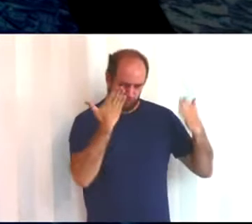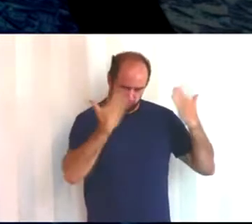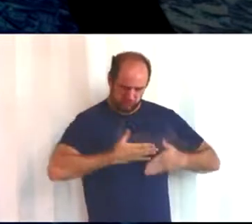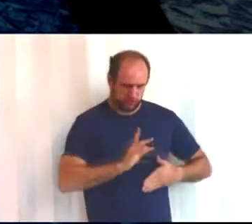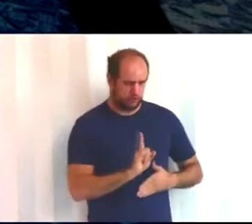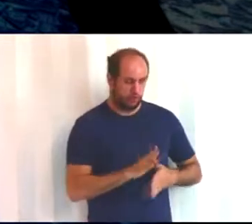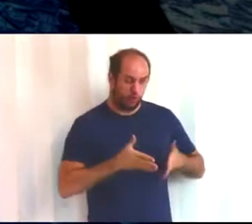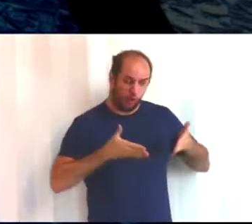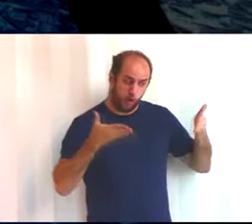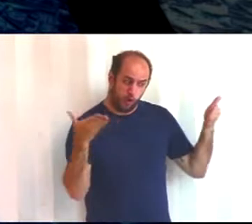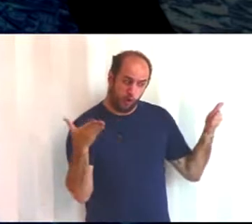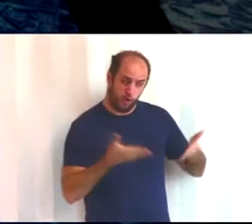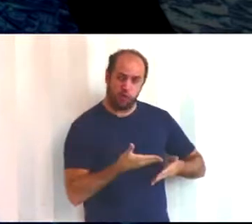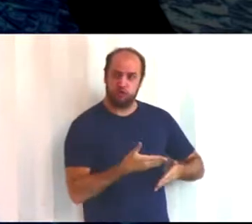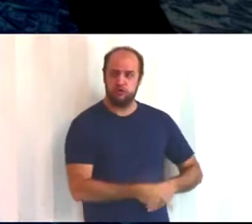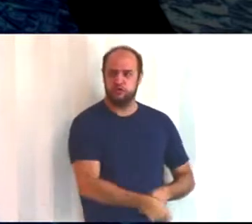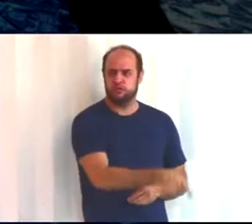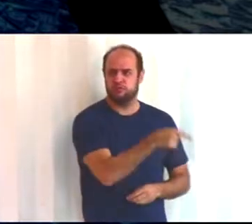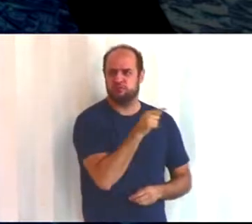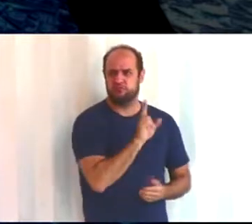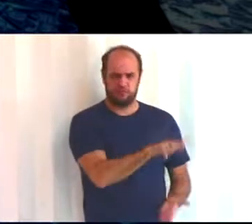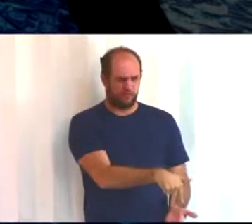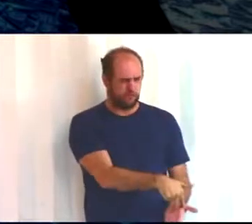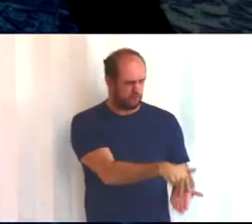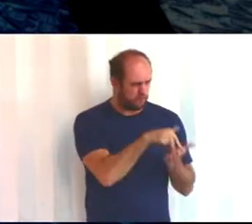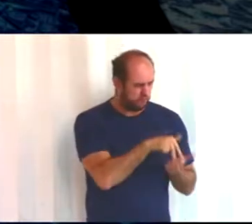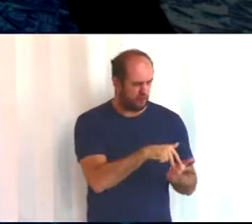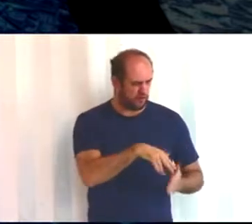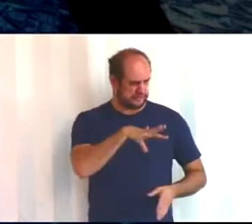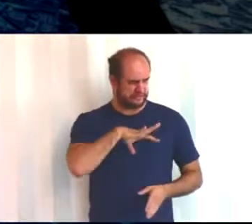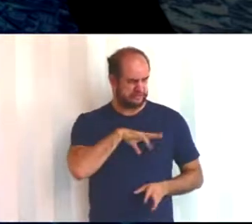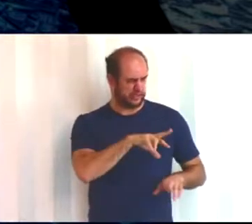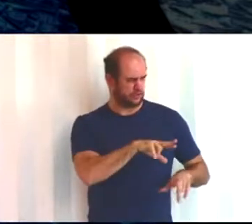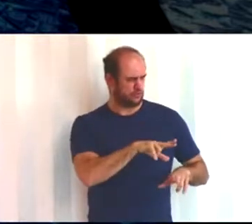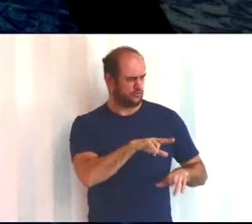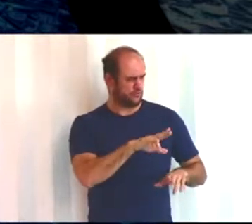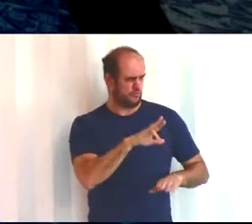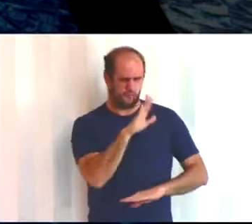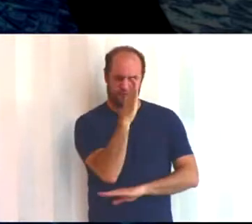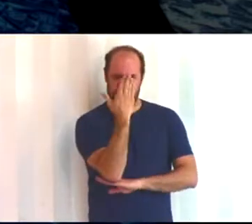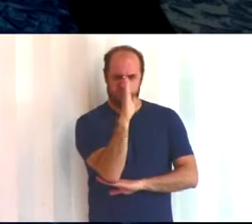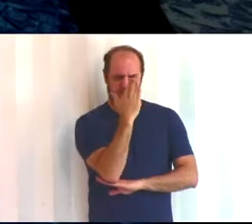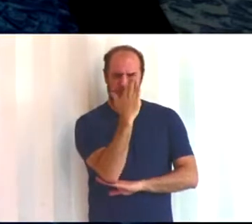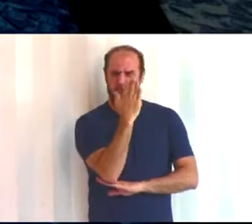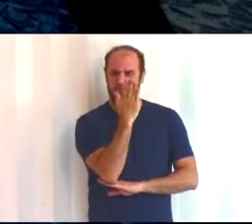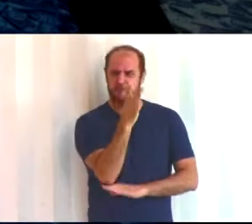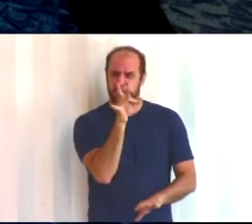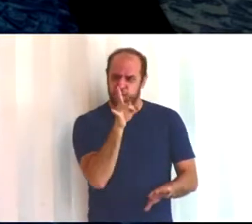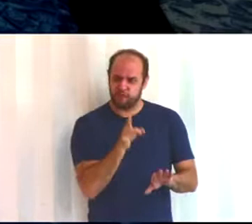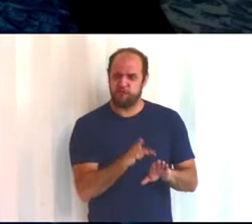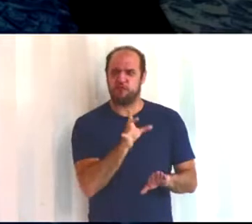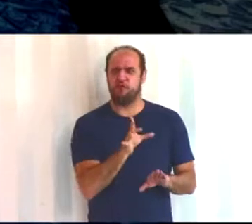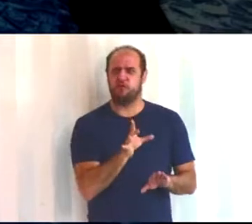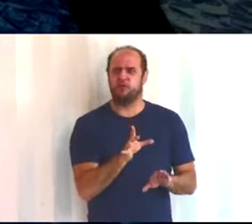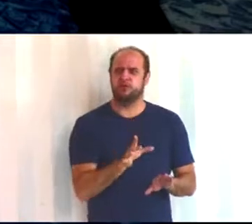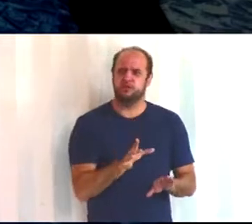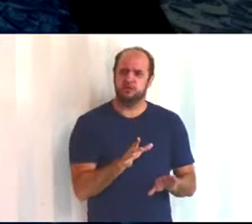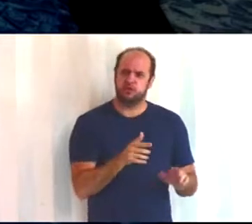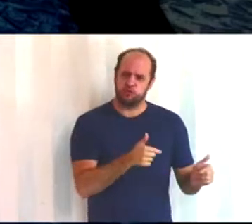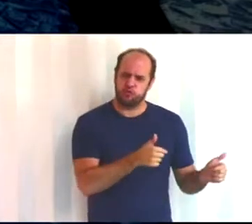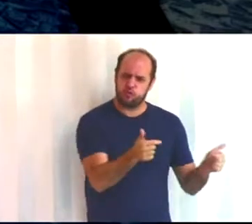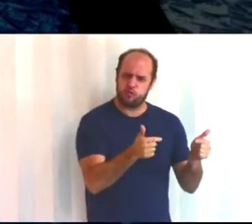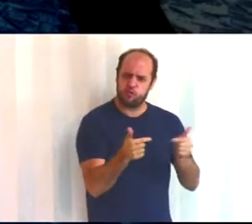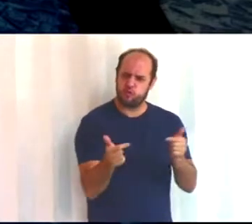hoje te ponho por cidade fortificada, por coluna de ferro e por muro de bronze, contra todo o